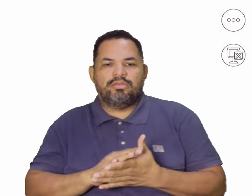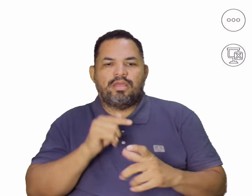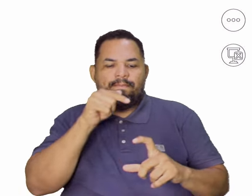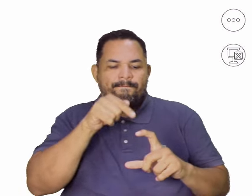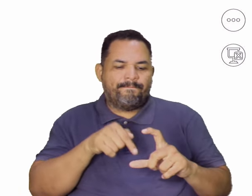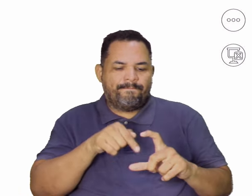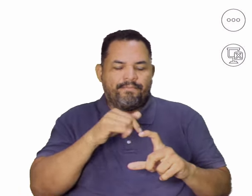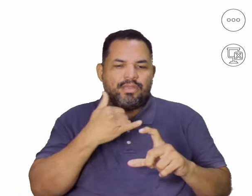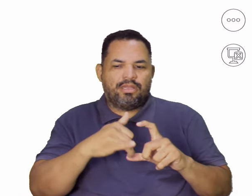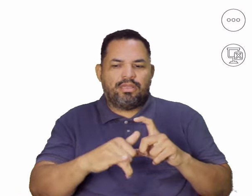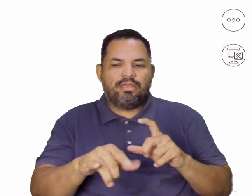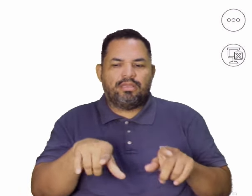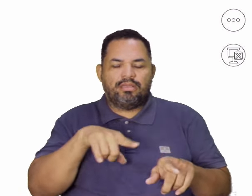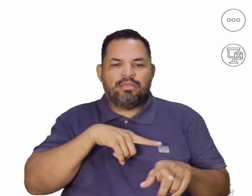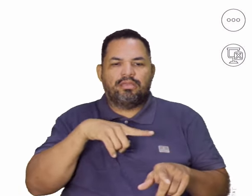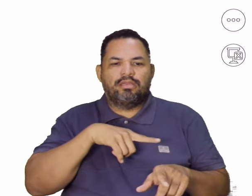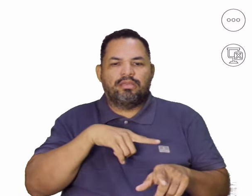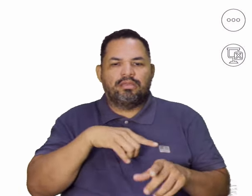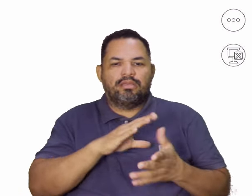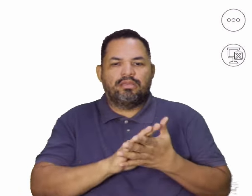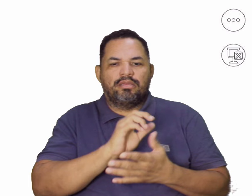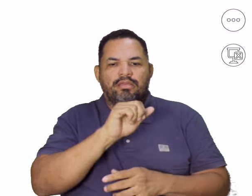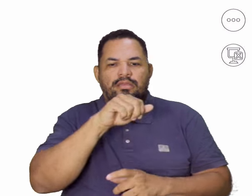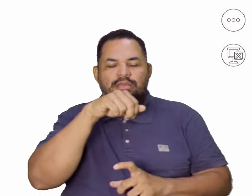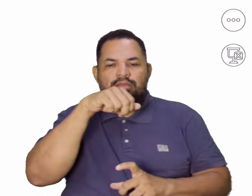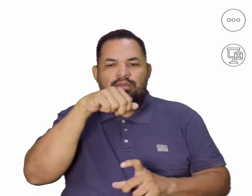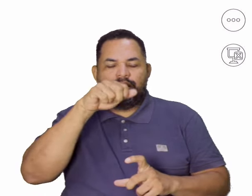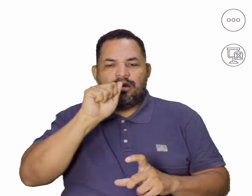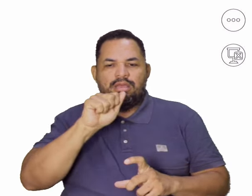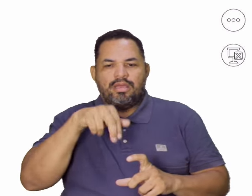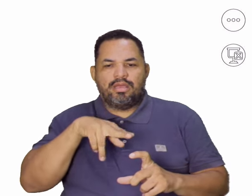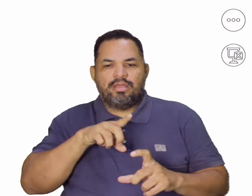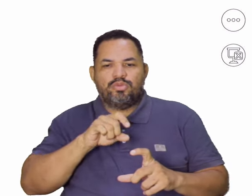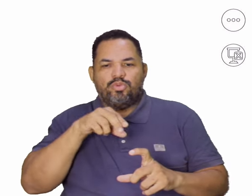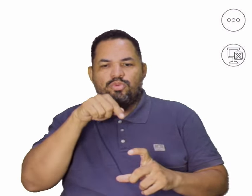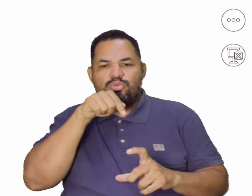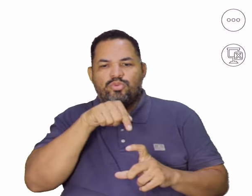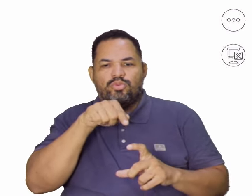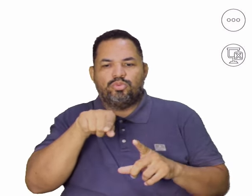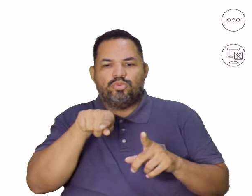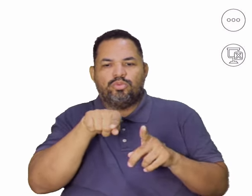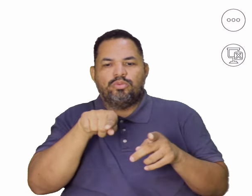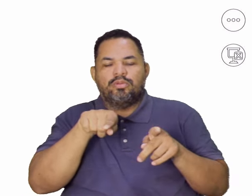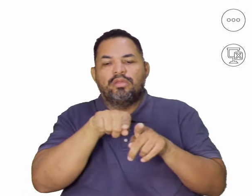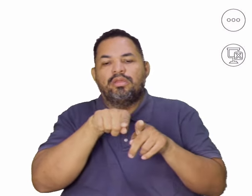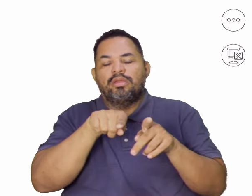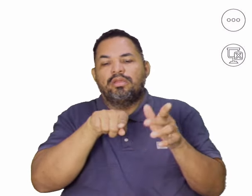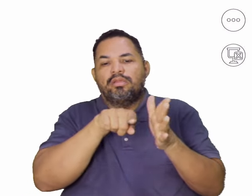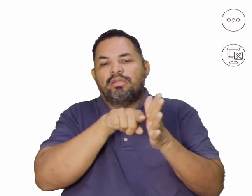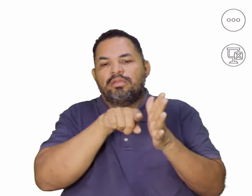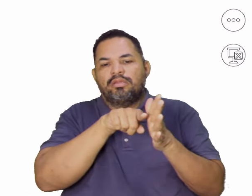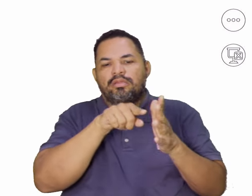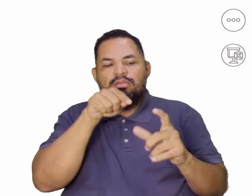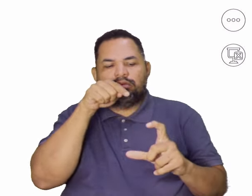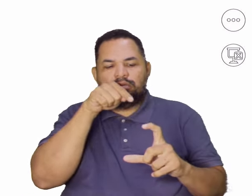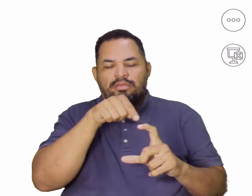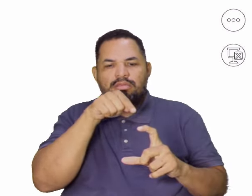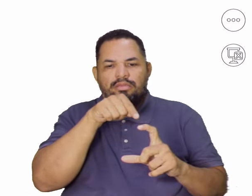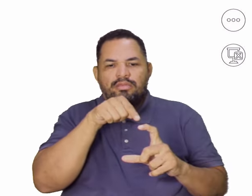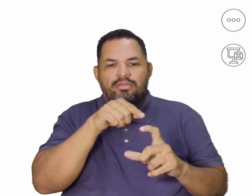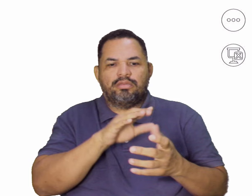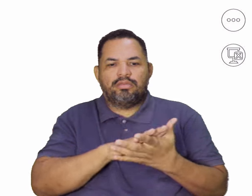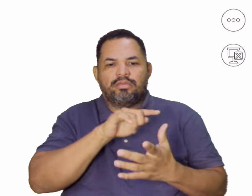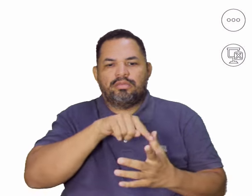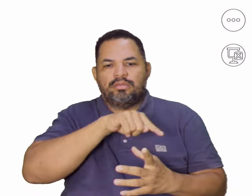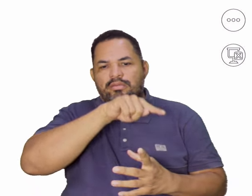pilha nós temos a semirreação do ânodo que é negativo Então olha aí o zinco tá na placa e o íon